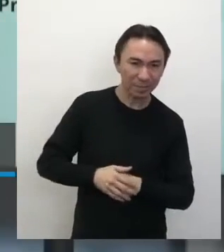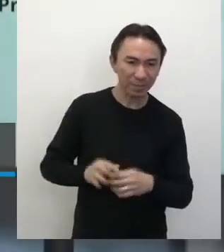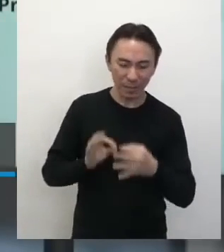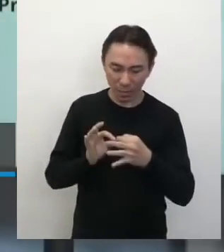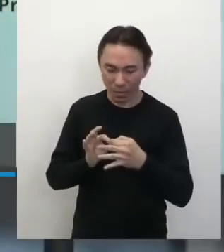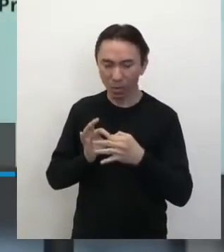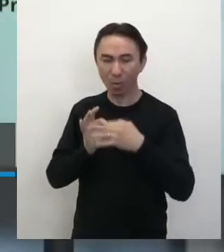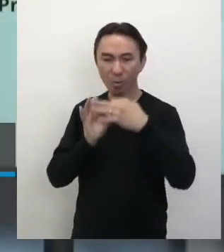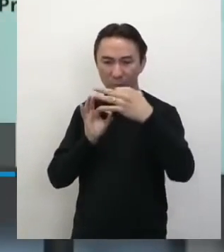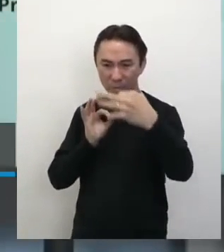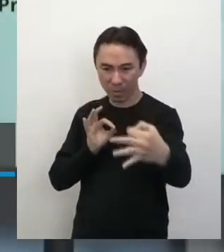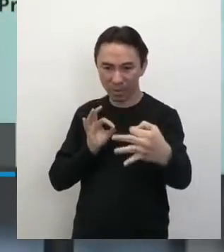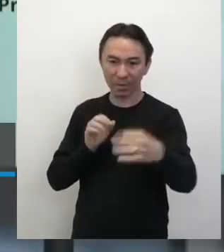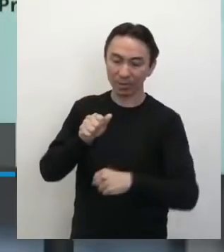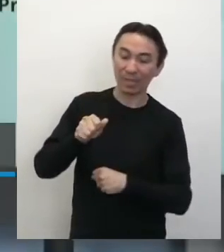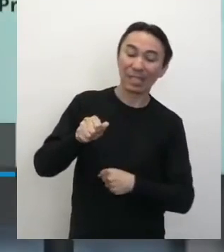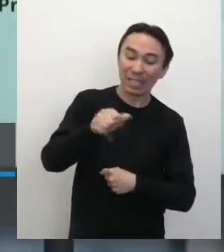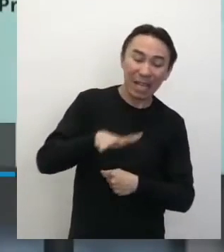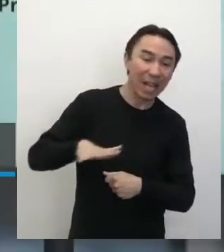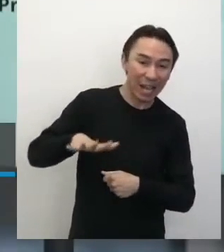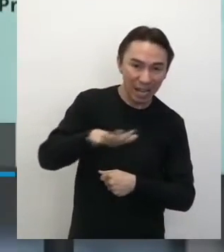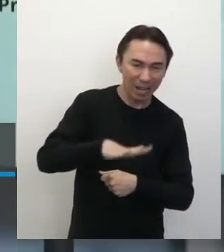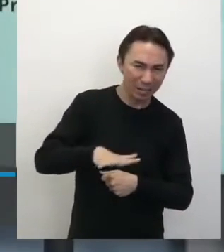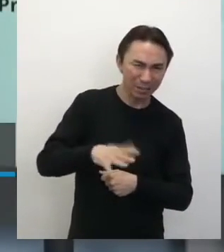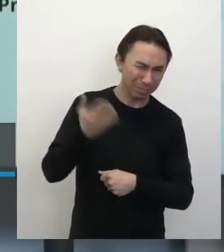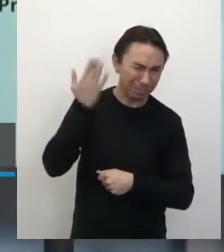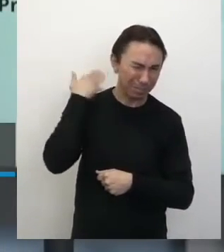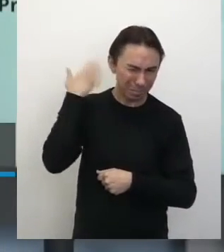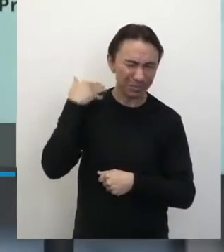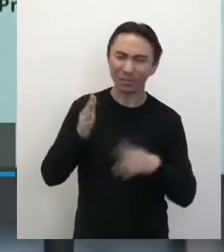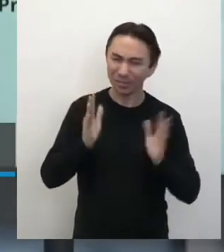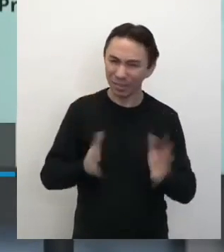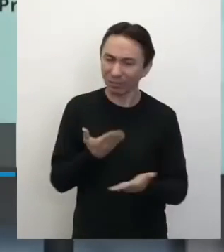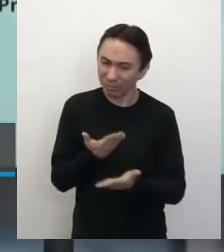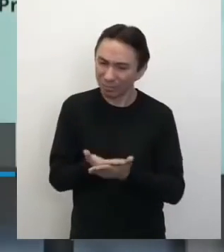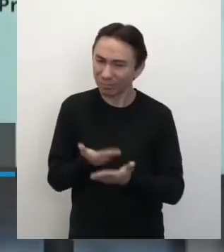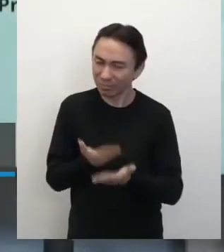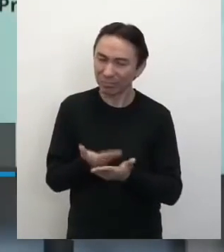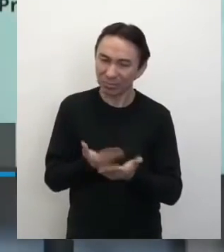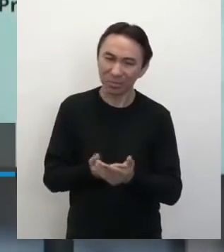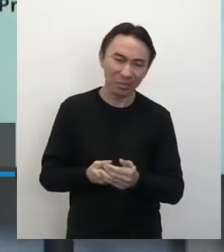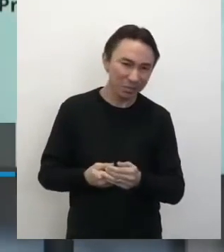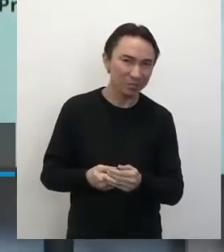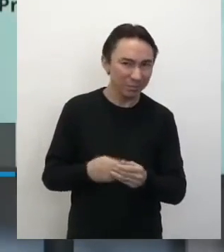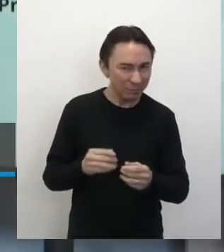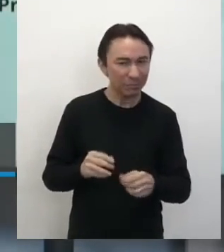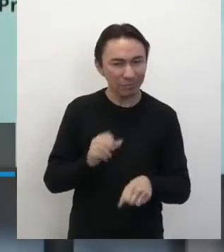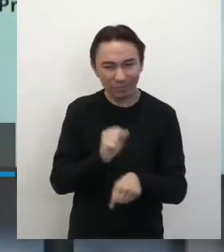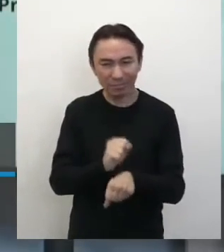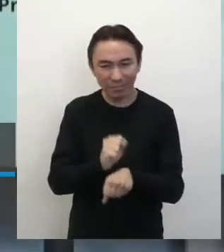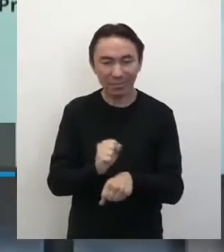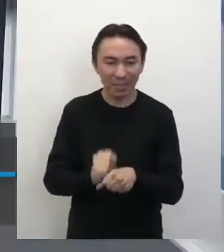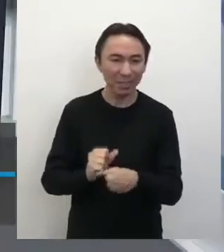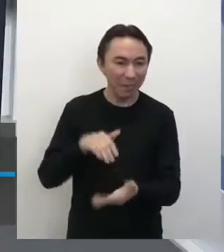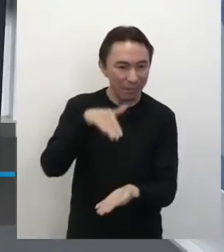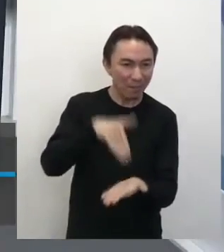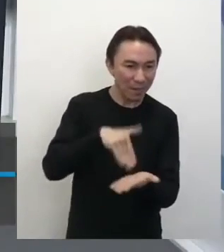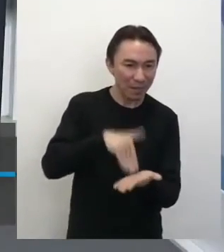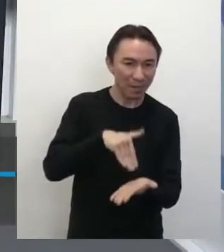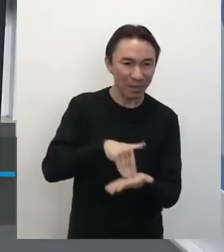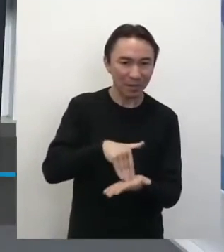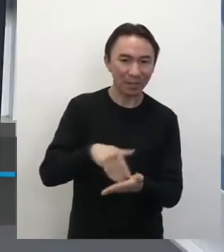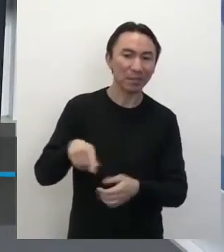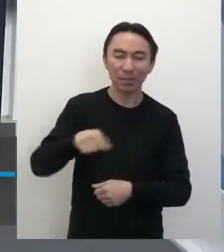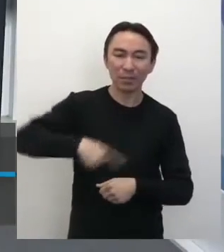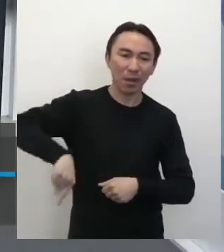que a gente já tinha trabalhado no comecinho do bimestre, eu deixei agora para o finalzinho, só para a gente colocar aquela cerejinha em cima do bolo. Não menos importante,